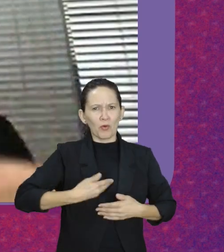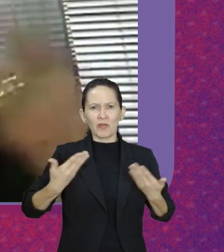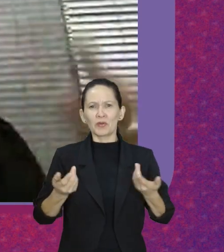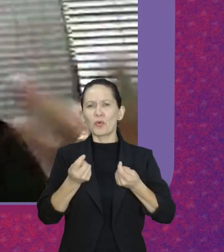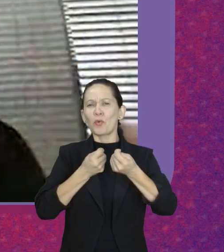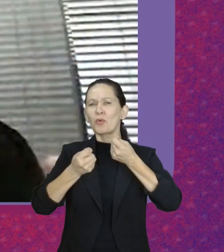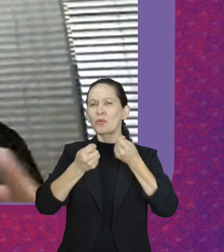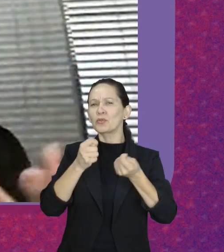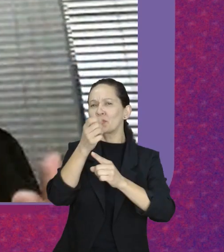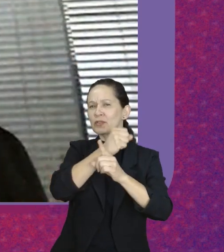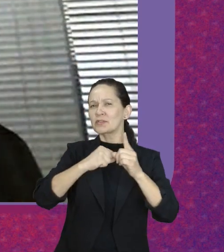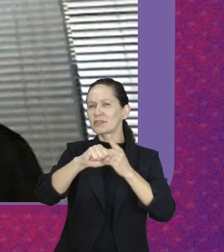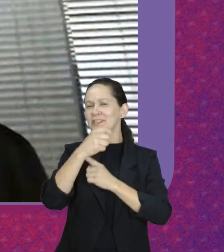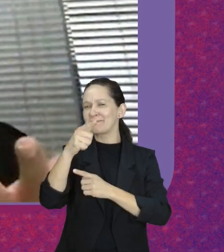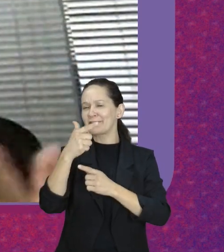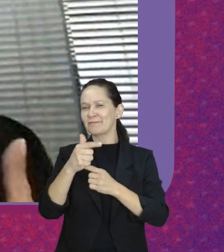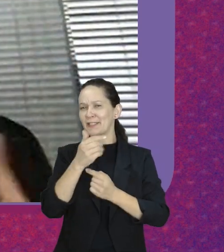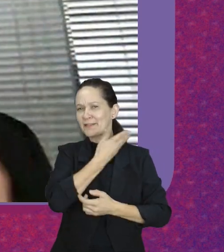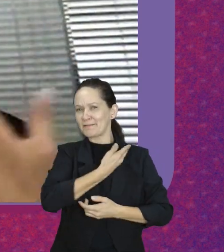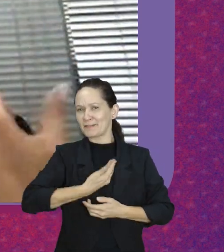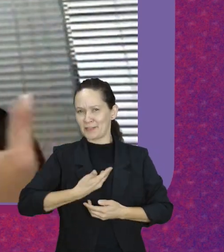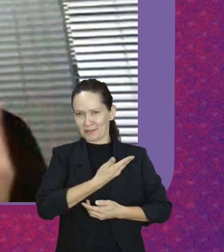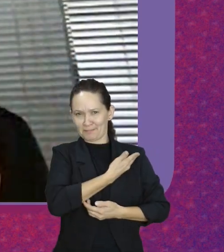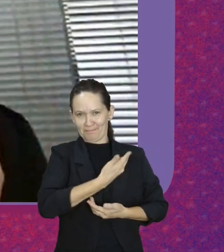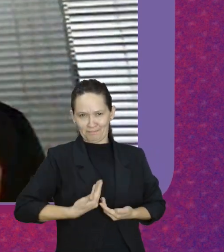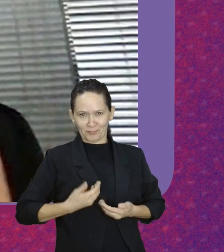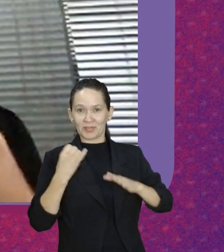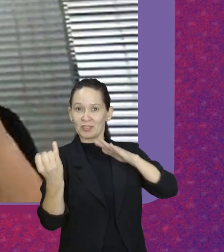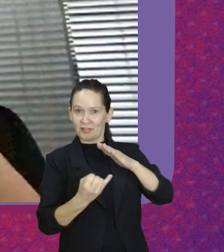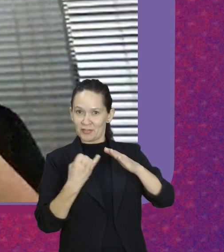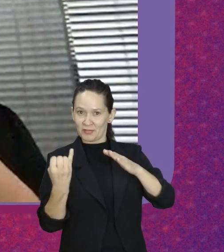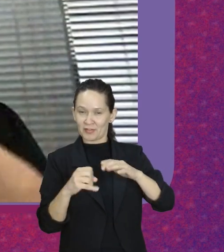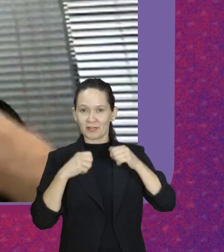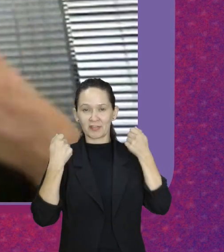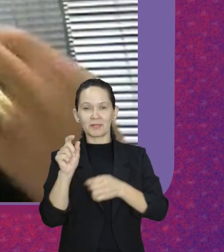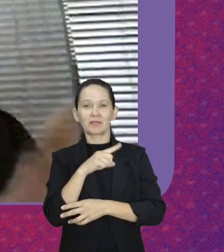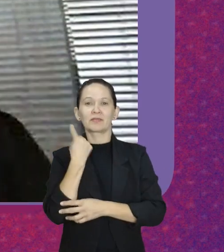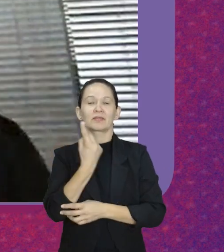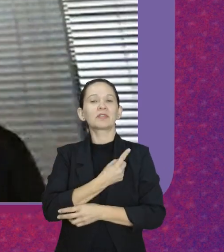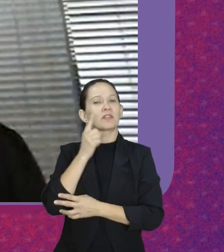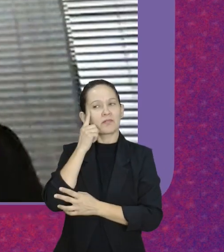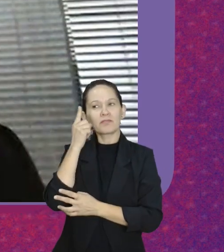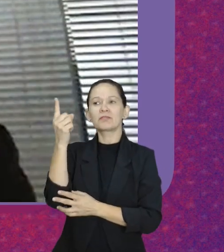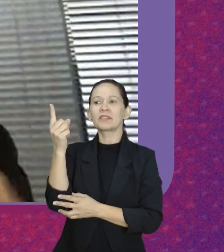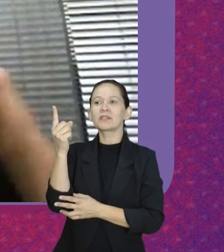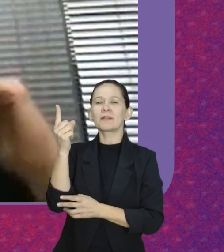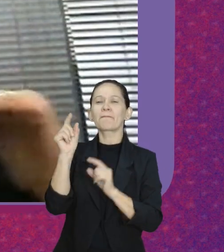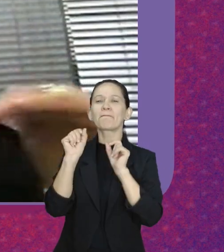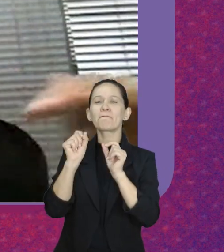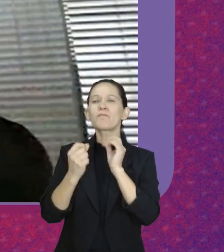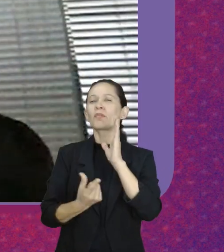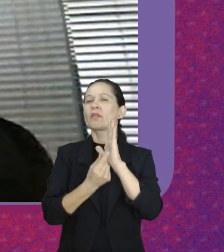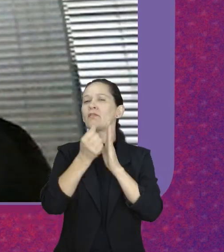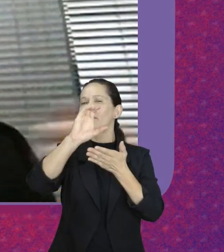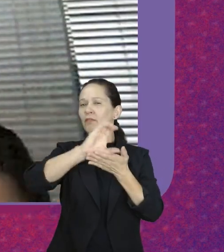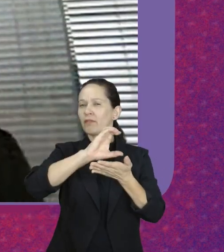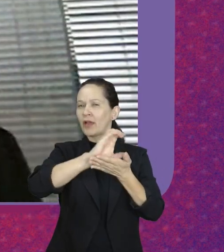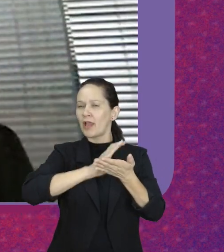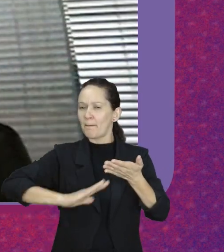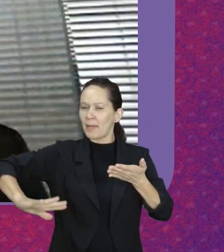controle social e o controle dos órgãos públicos. Então, precisamos pensar num investimento, né, em